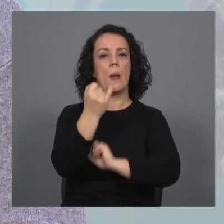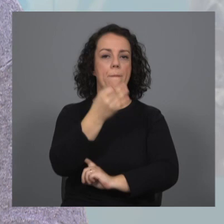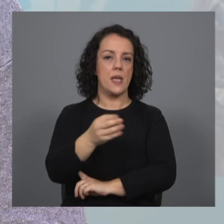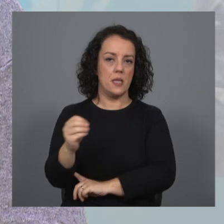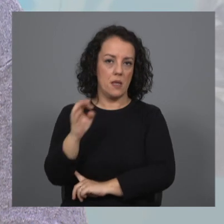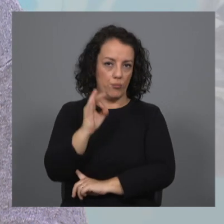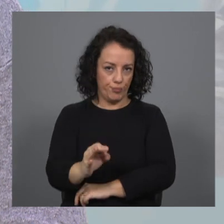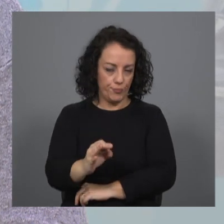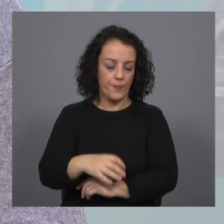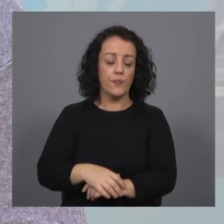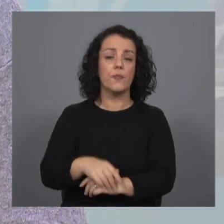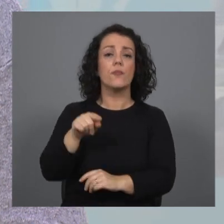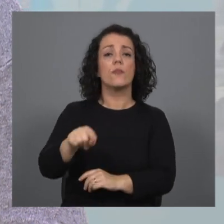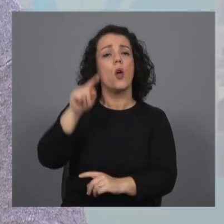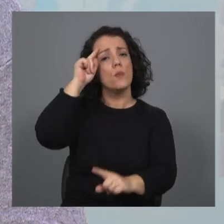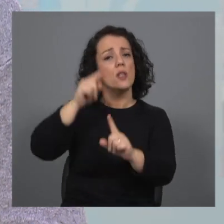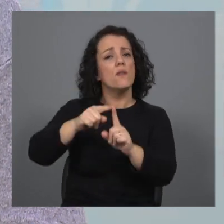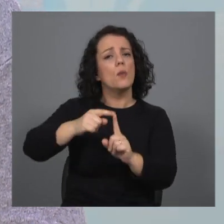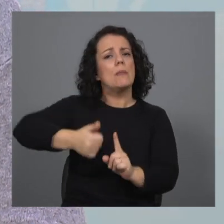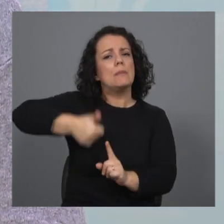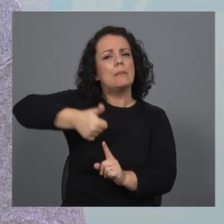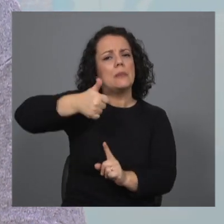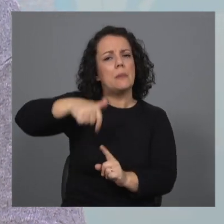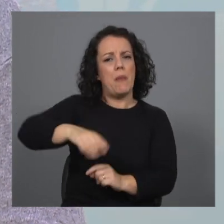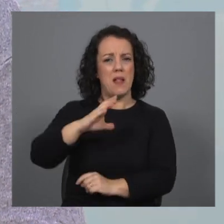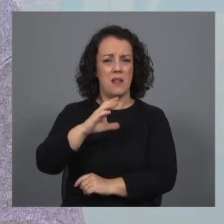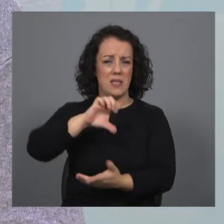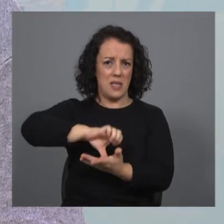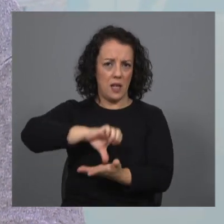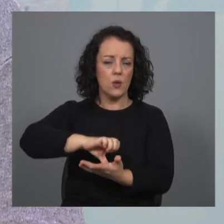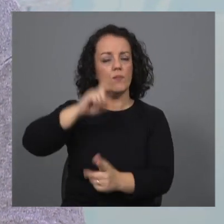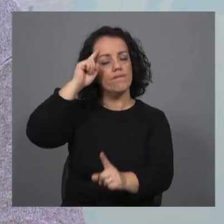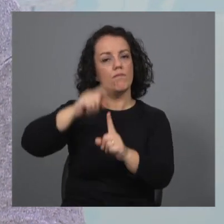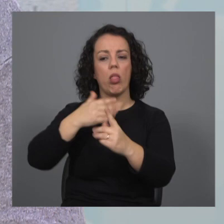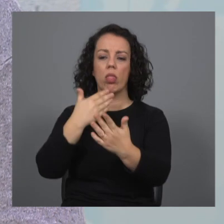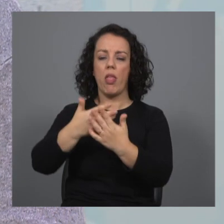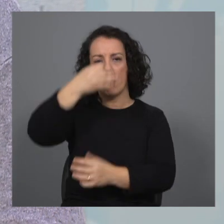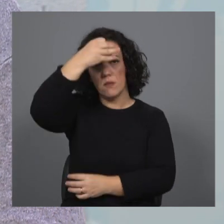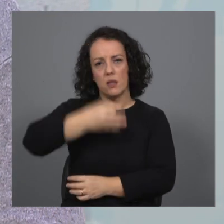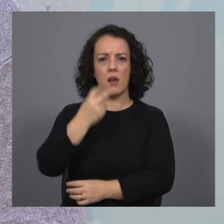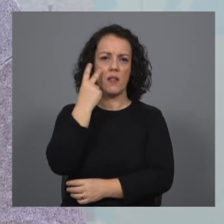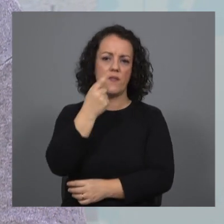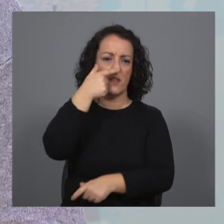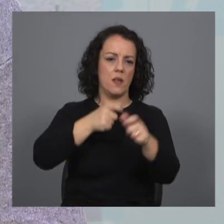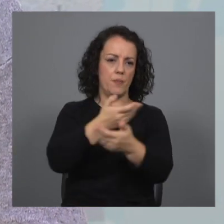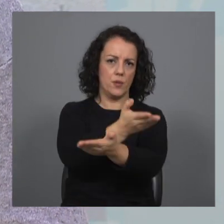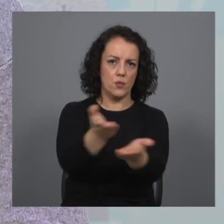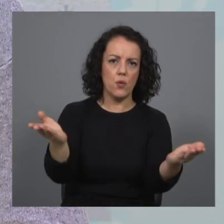o principal objetivo do CEPAC é contribuir para a dignidade de vida destas pessoas, contribuir